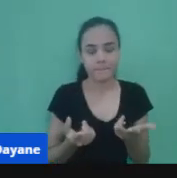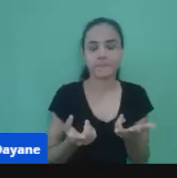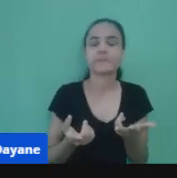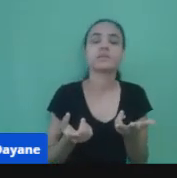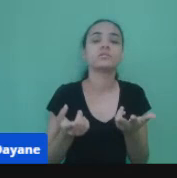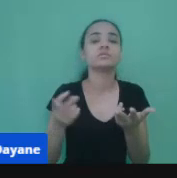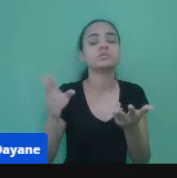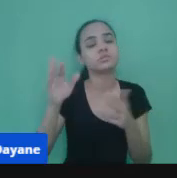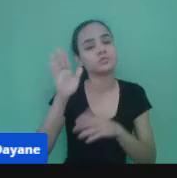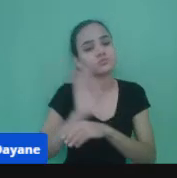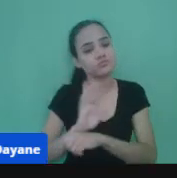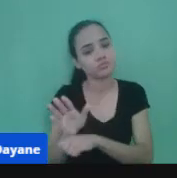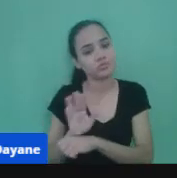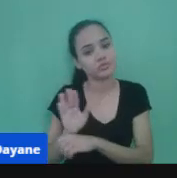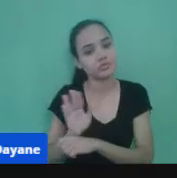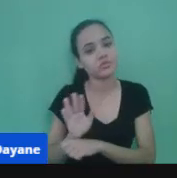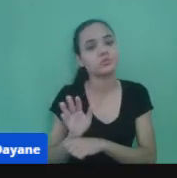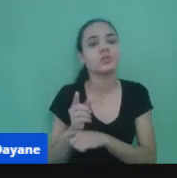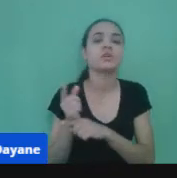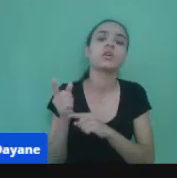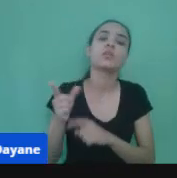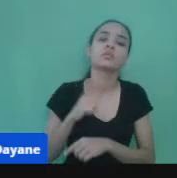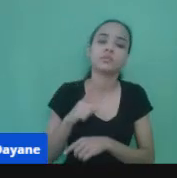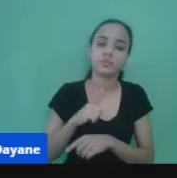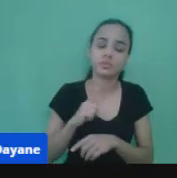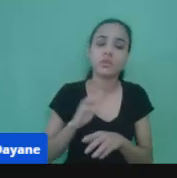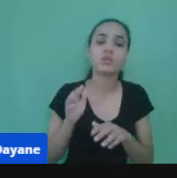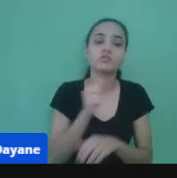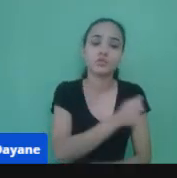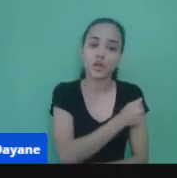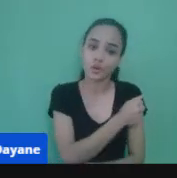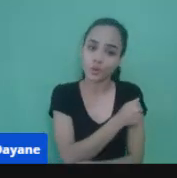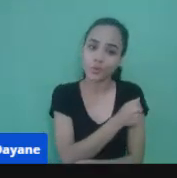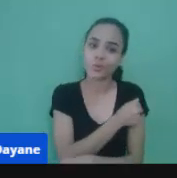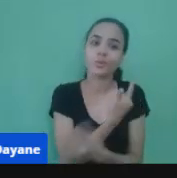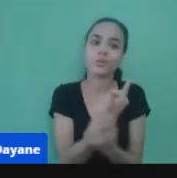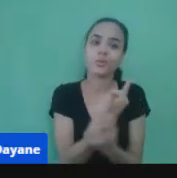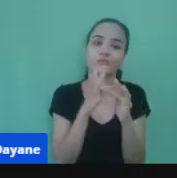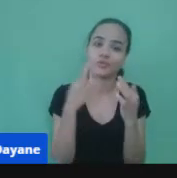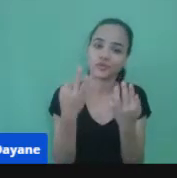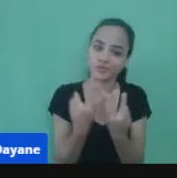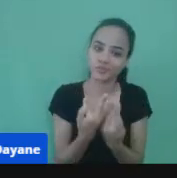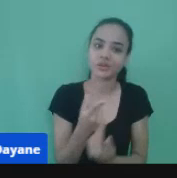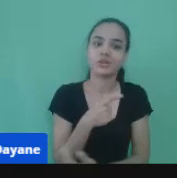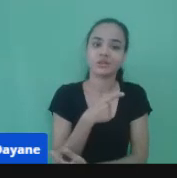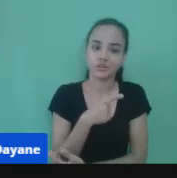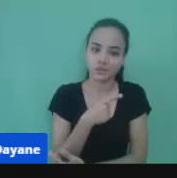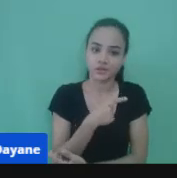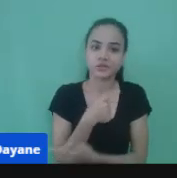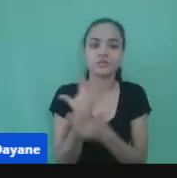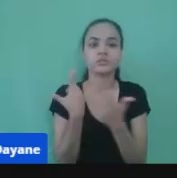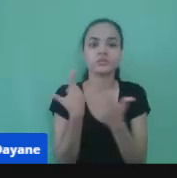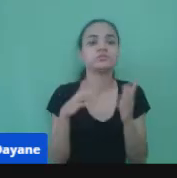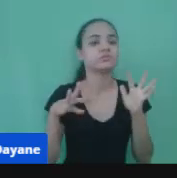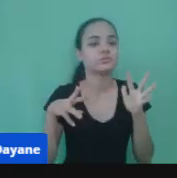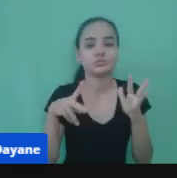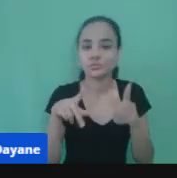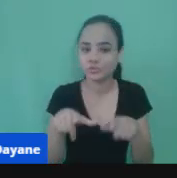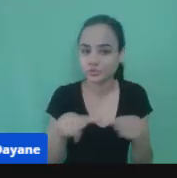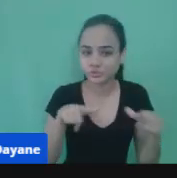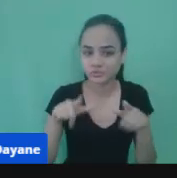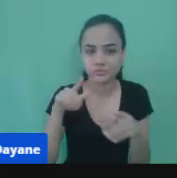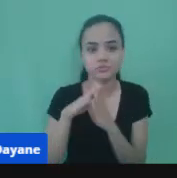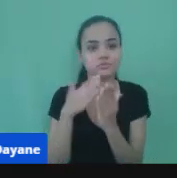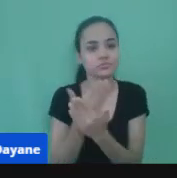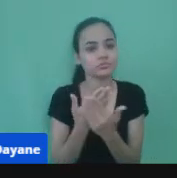alunos, ele está nas mãos das famílias, dos professores, das merendeiras, de todo mundo que trabalha na escola. Então, nós,